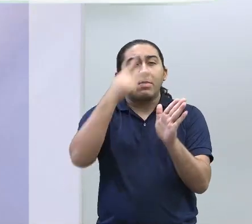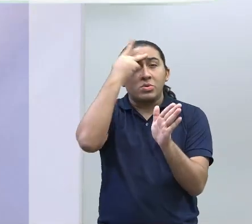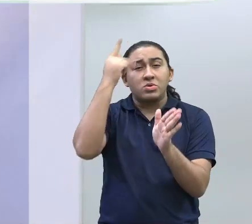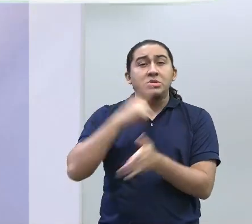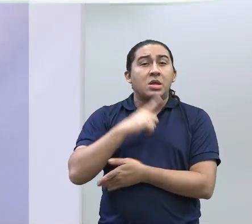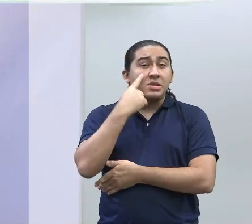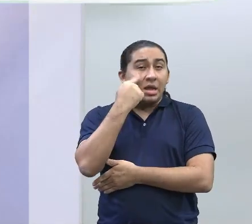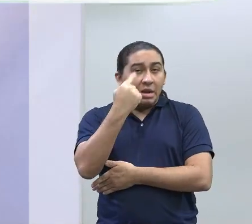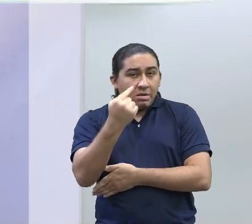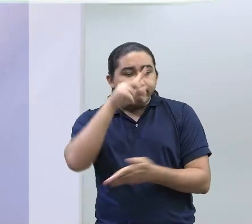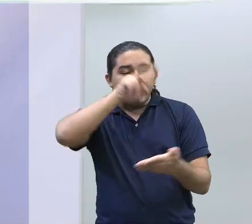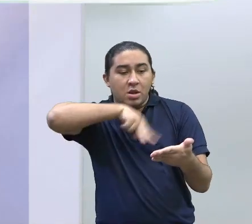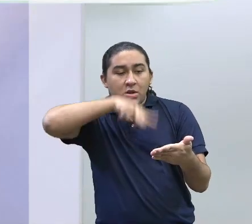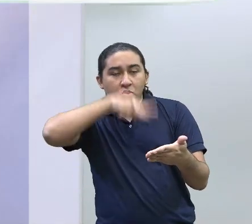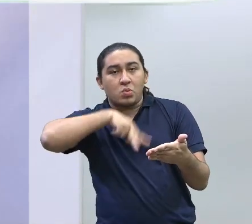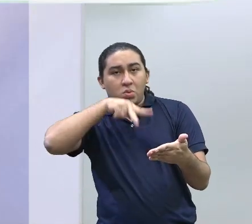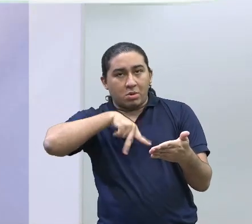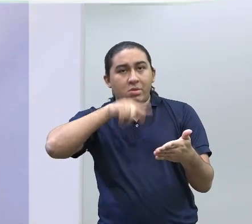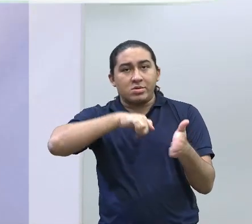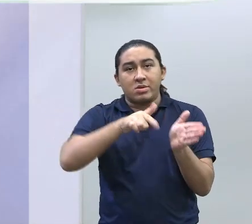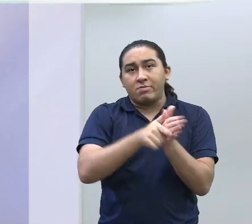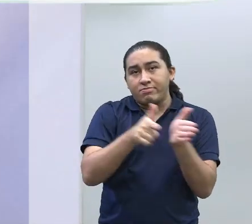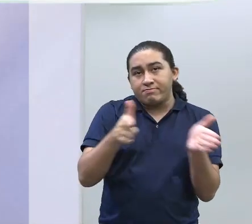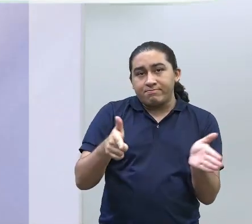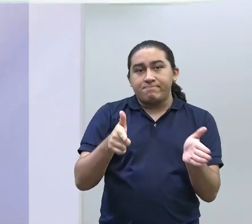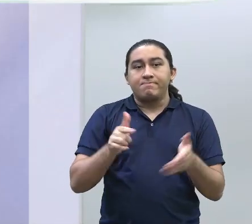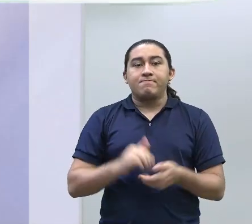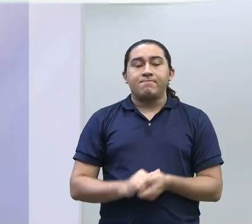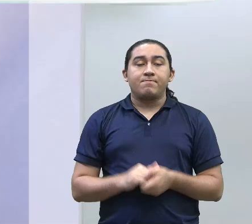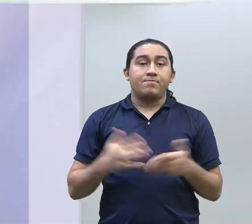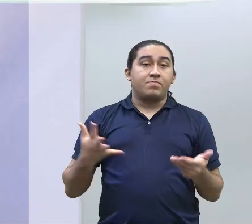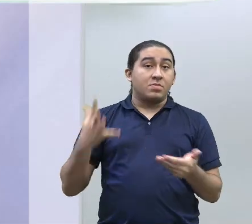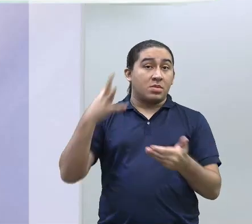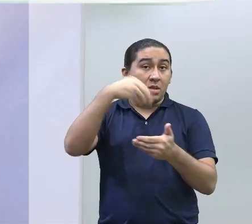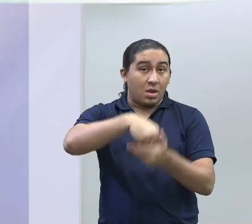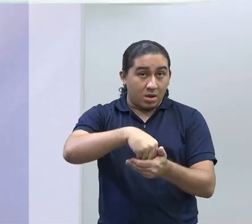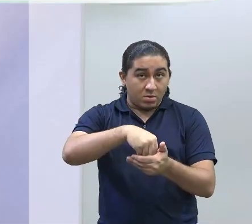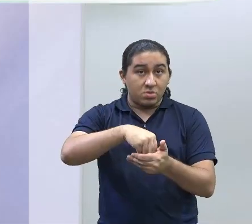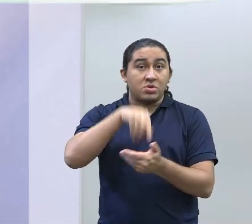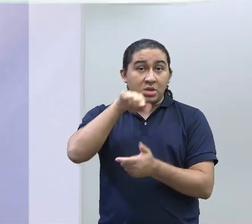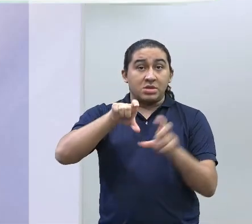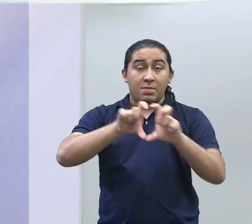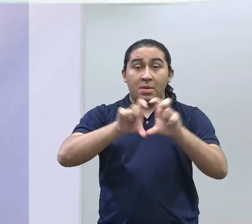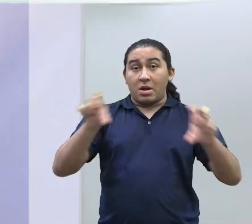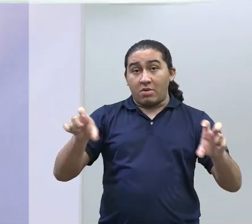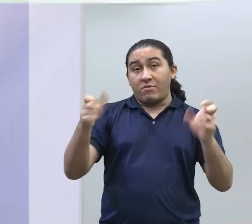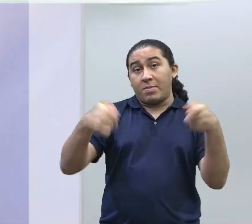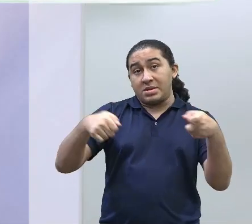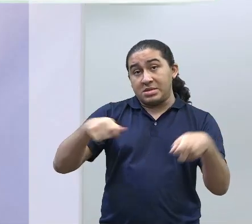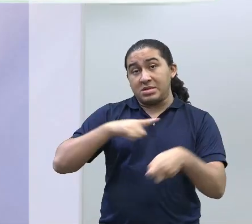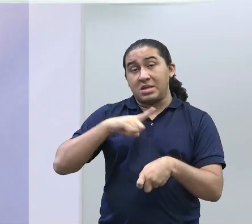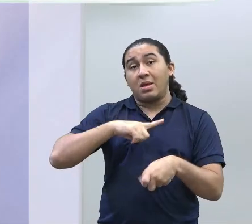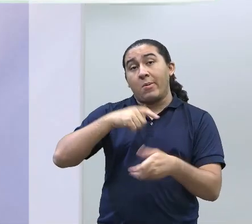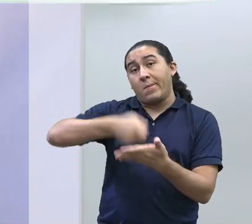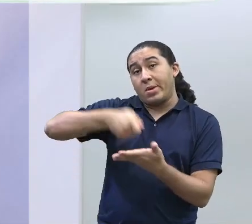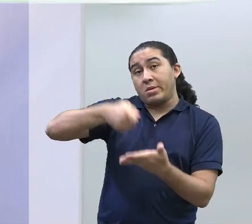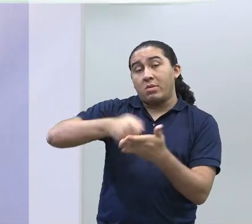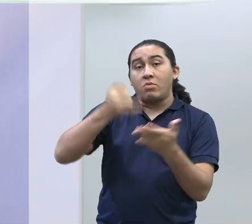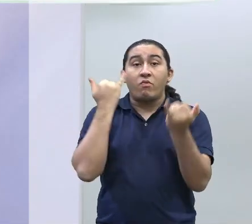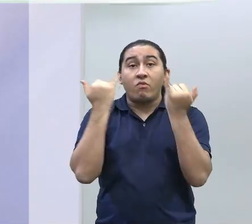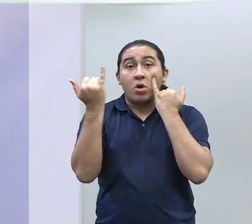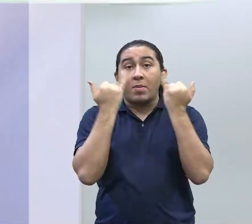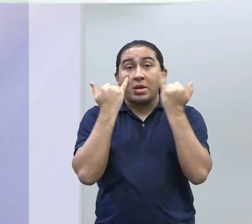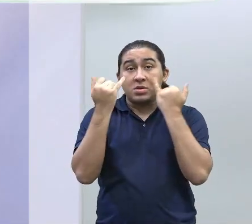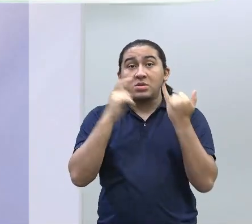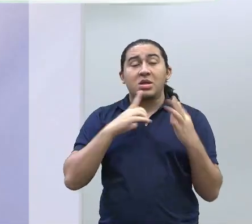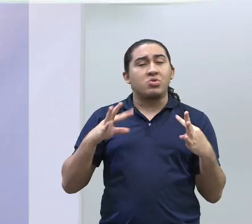leitor para a leitura da notícia. Então, dentro do lead, precisa ter informações que respondam